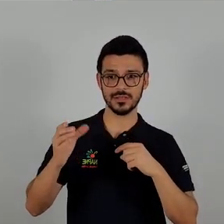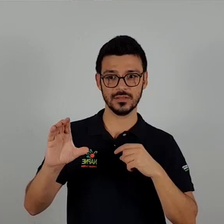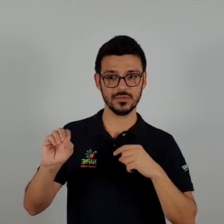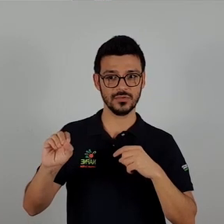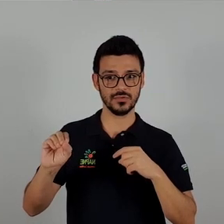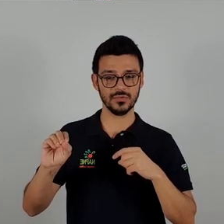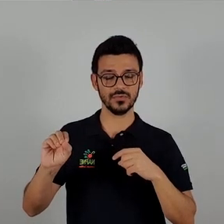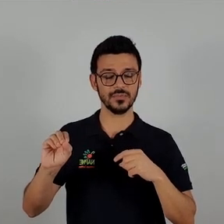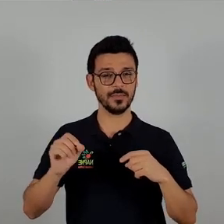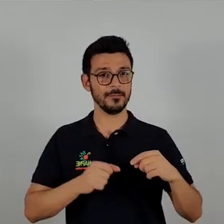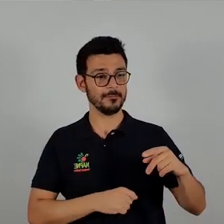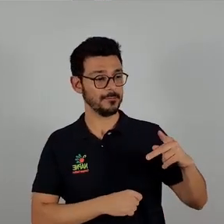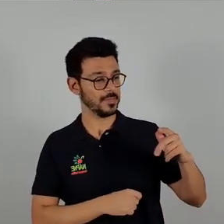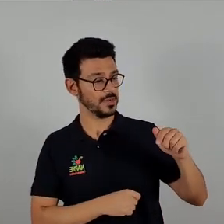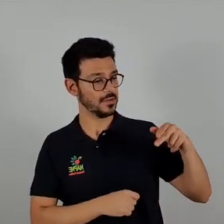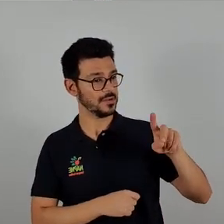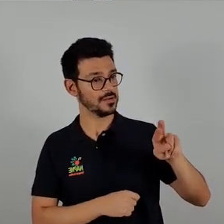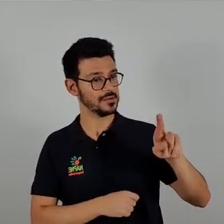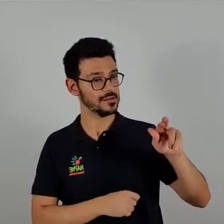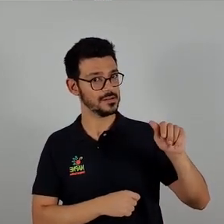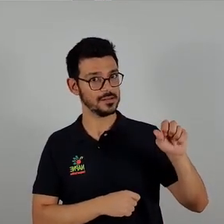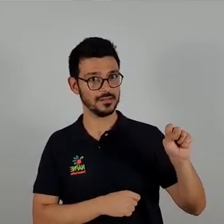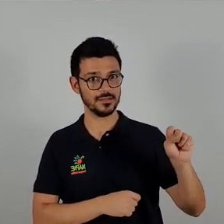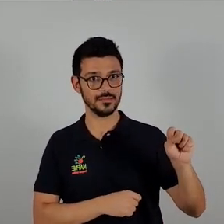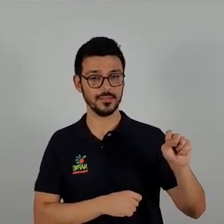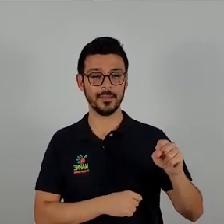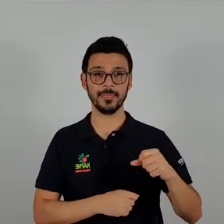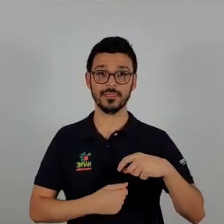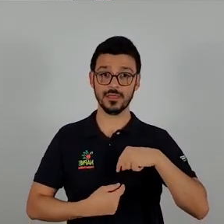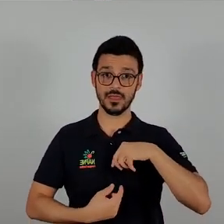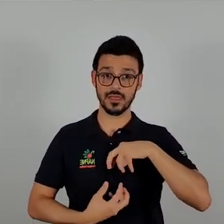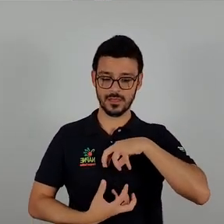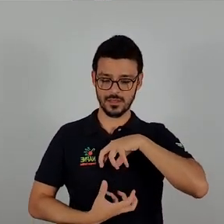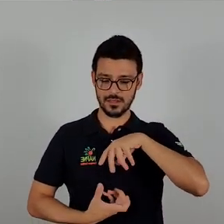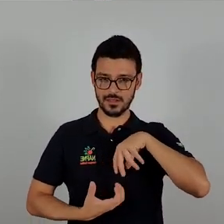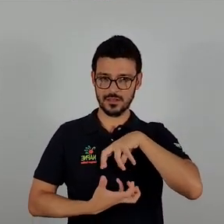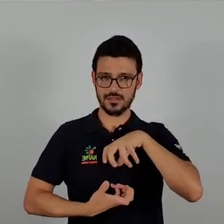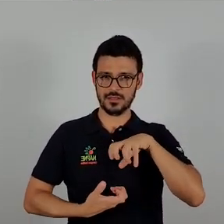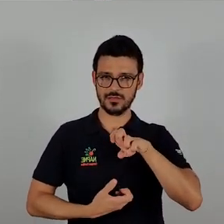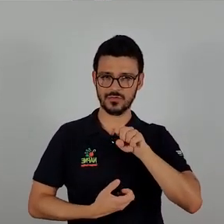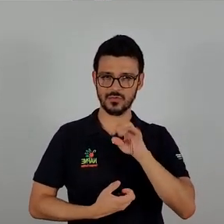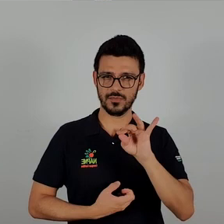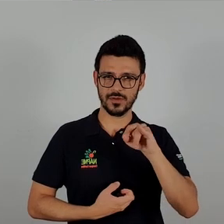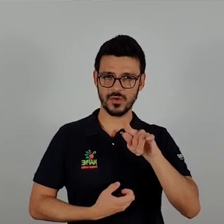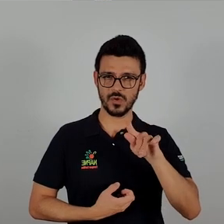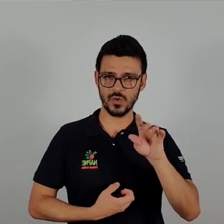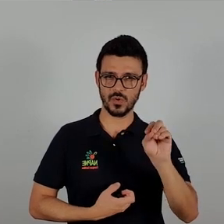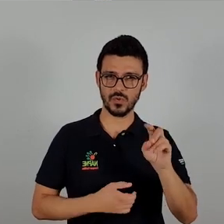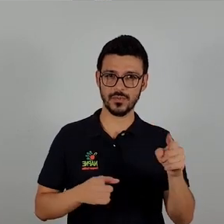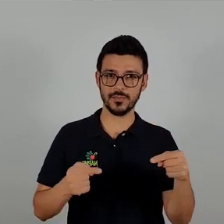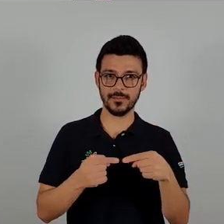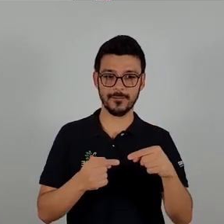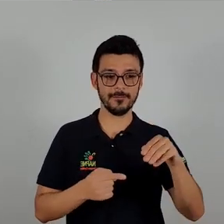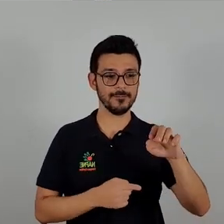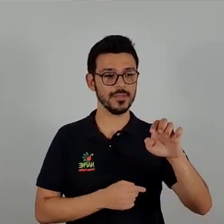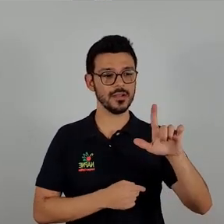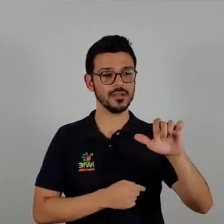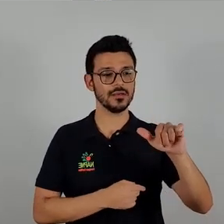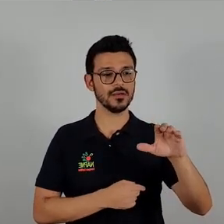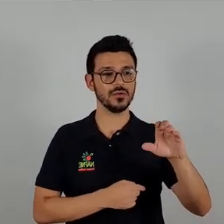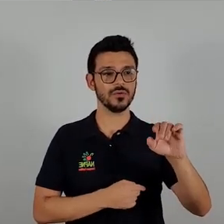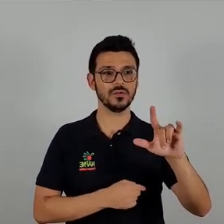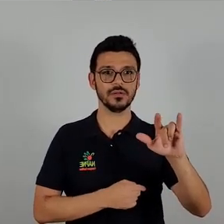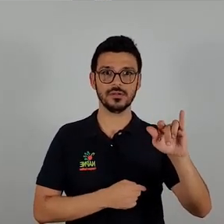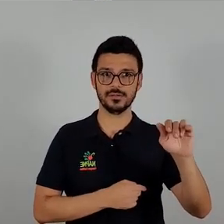pessoa preocupada, uma pessoa melancólica, precisa de atenção psicológica, vocês estão entendendo? Então eu agredi o órgão não cuida do sentimento, e